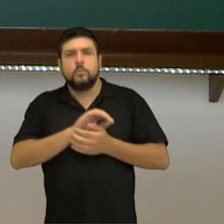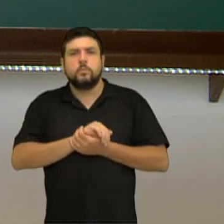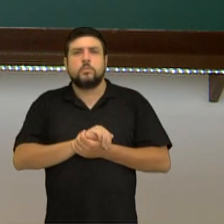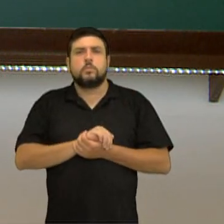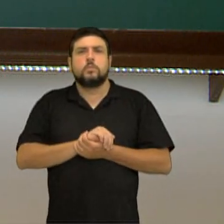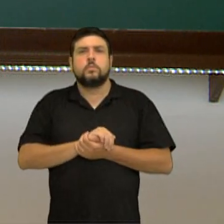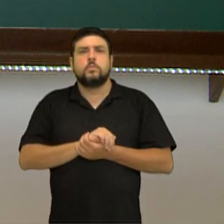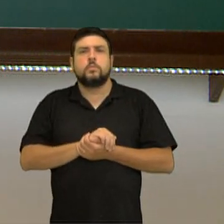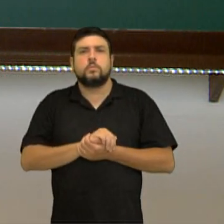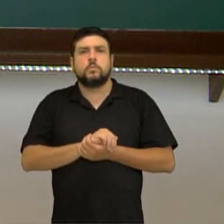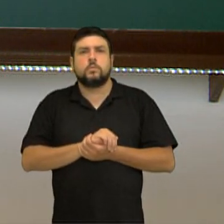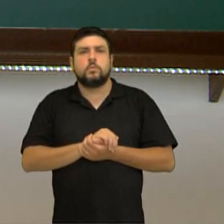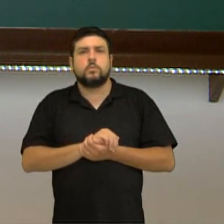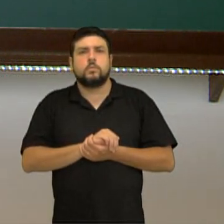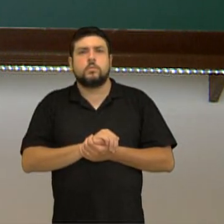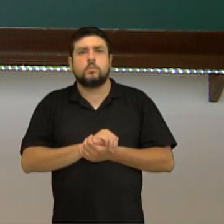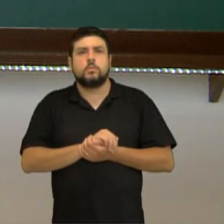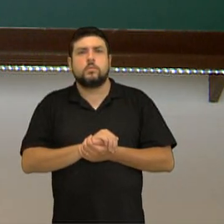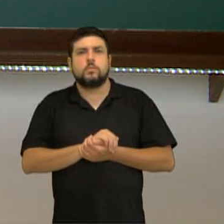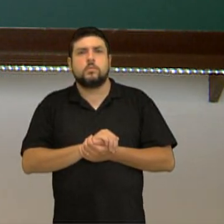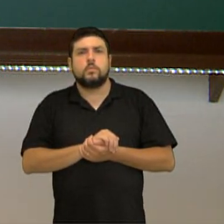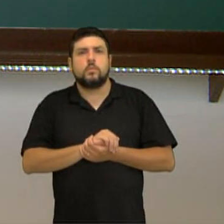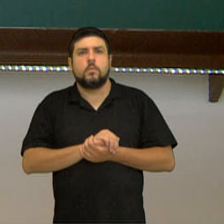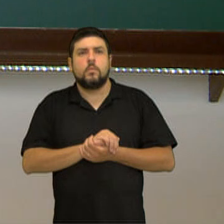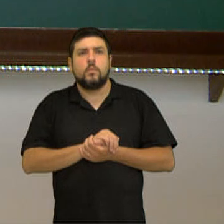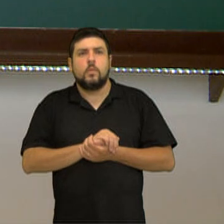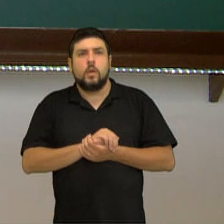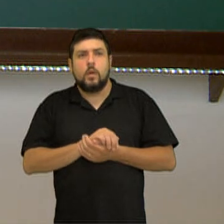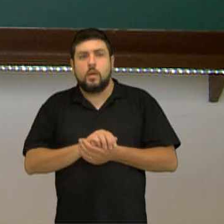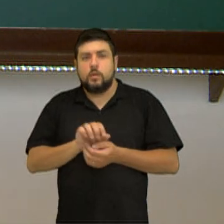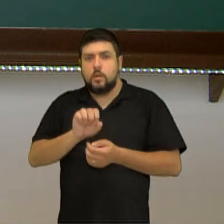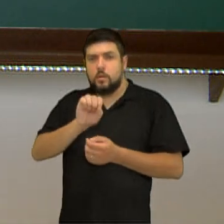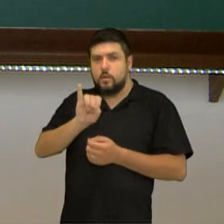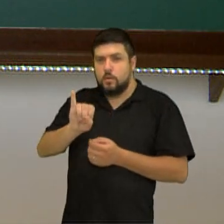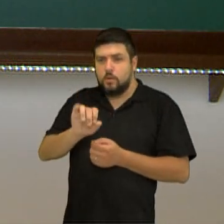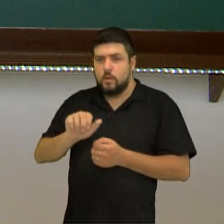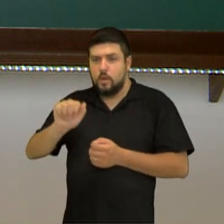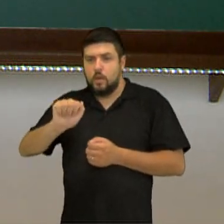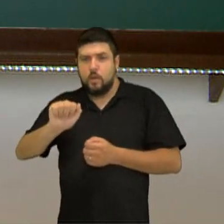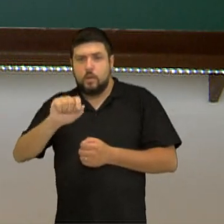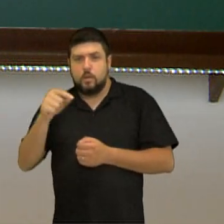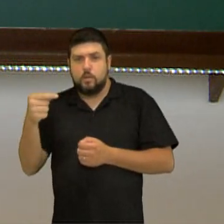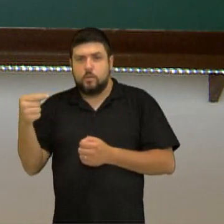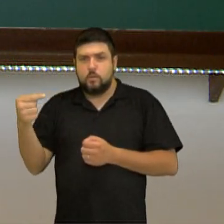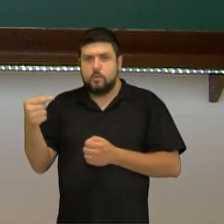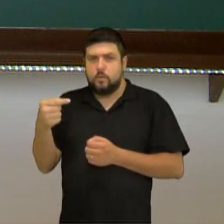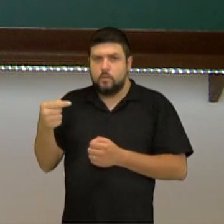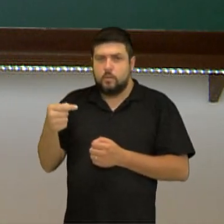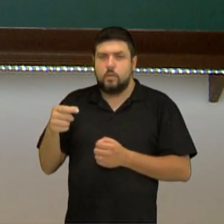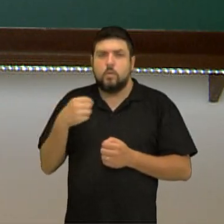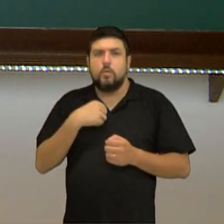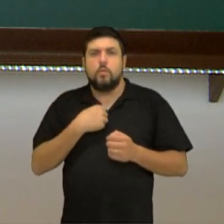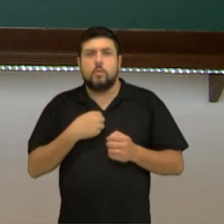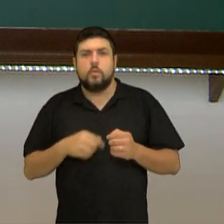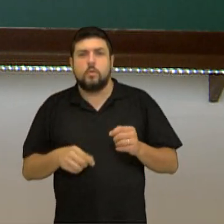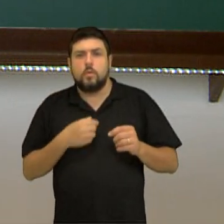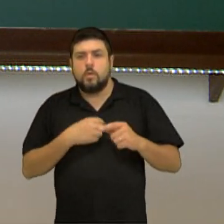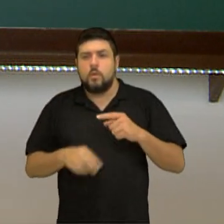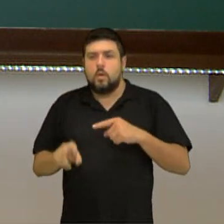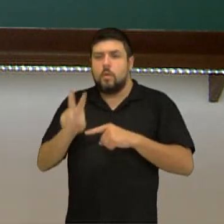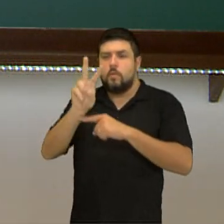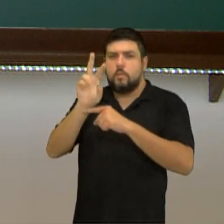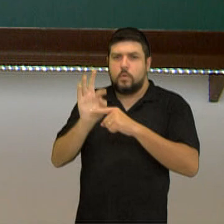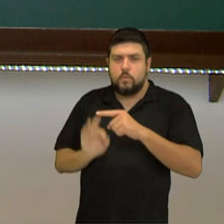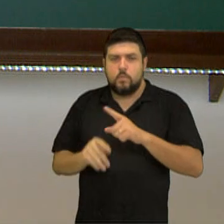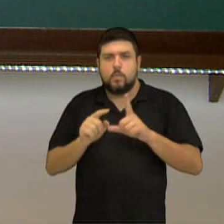tiver um gráfico com uma aceleração negativa, o gráfico velocidade sobre tempo, ele